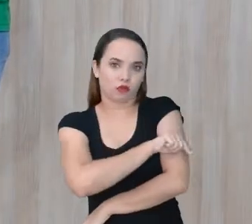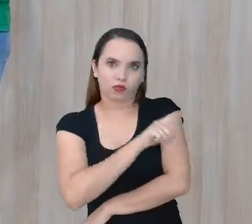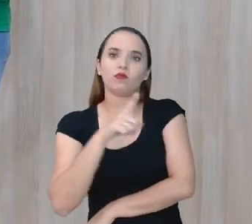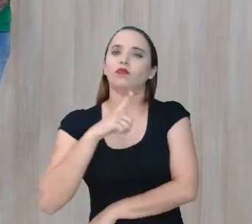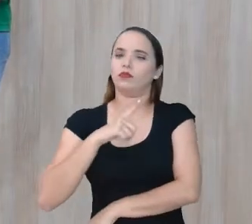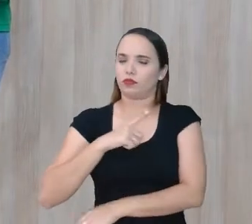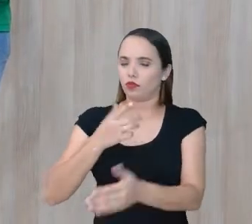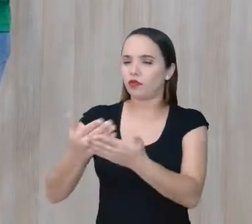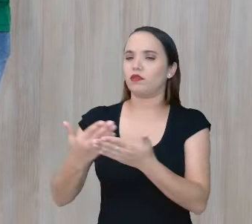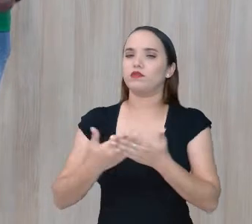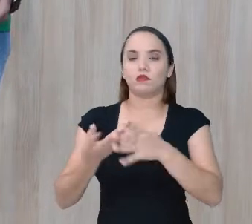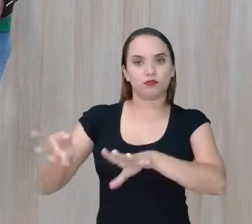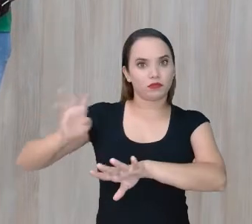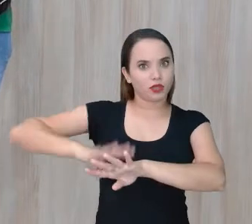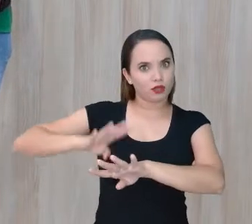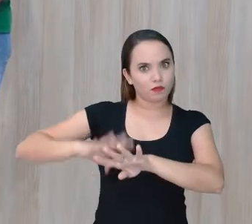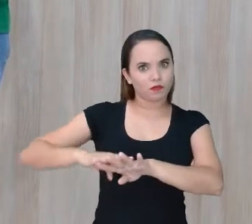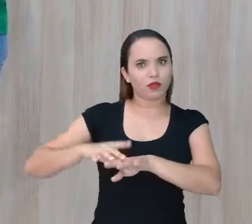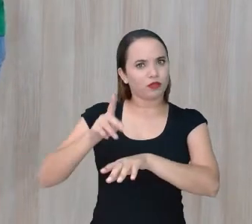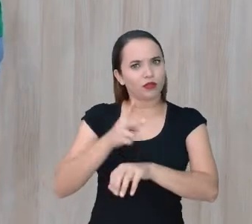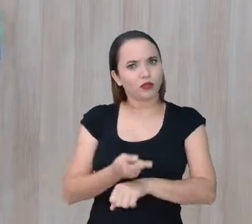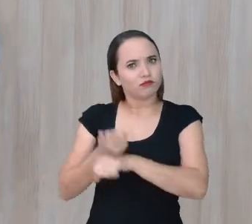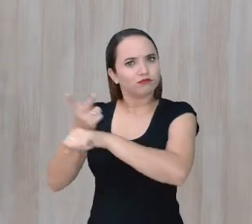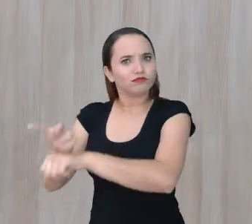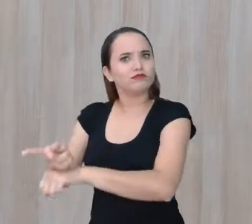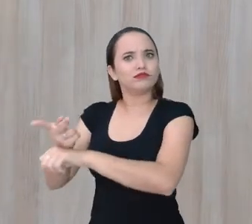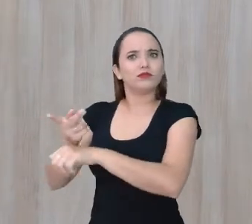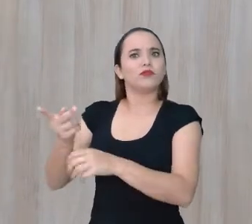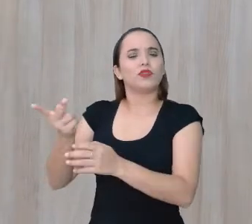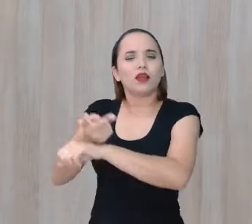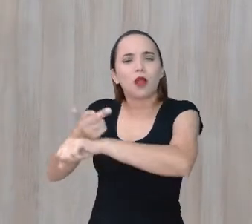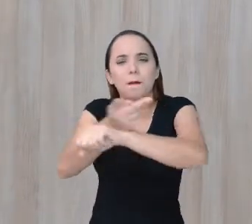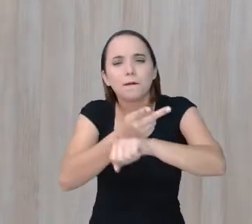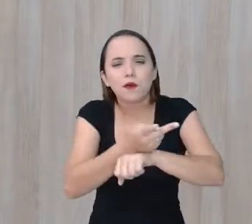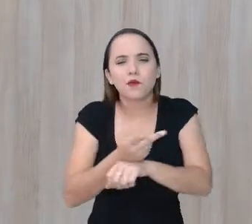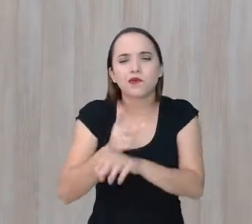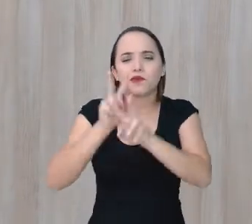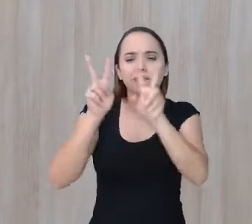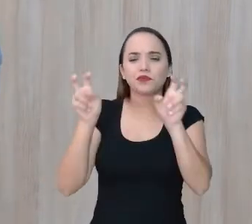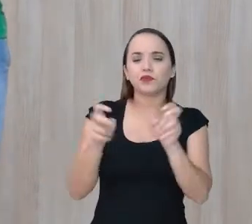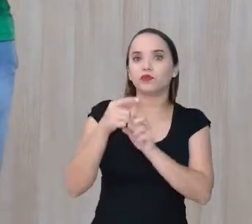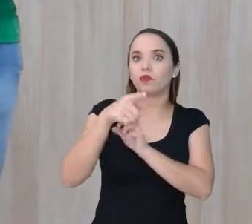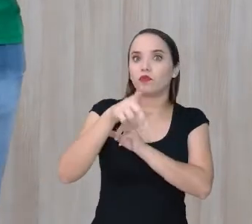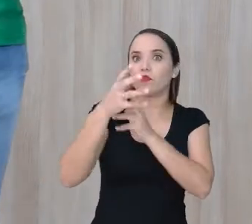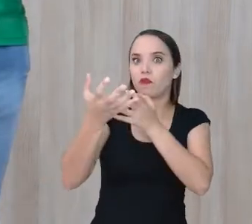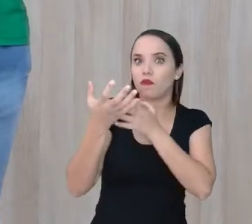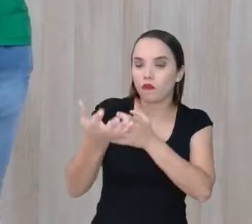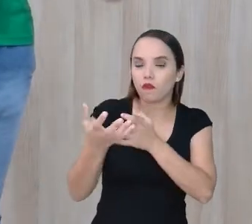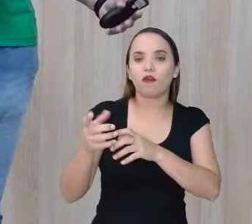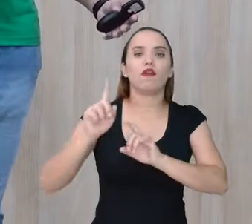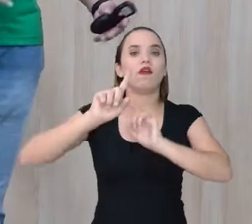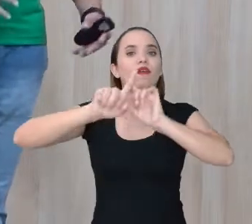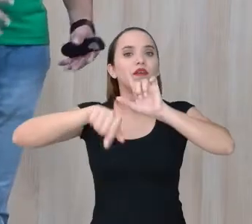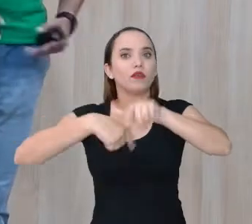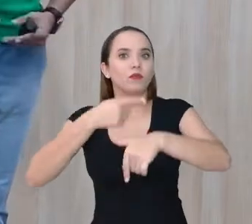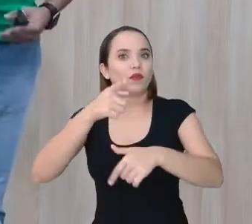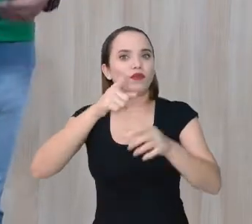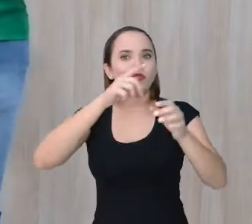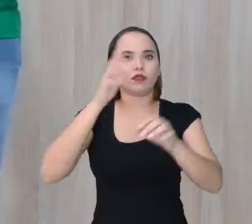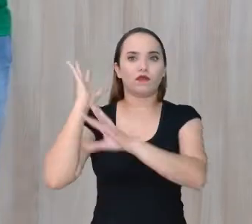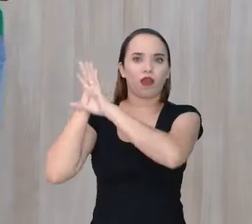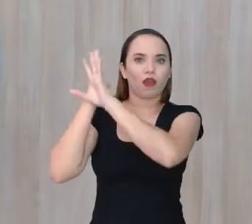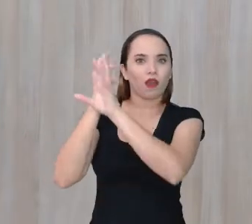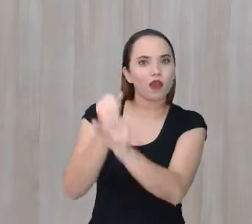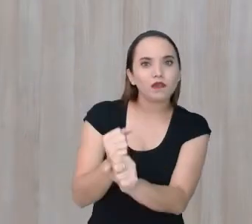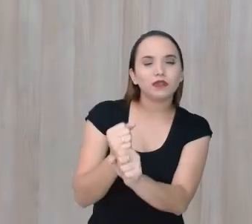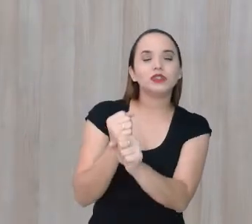aulas de matemática. Então procura lá a aula do assunto que você está precisando aí e você faz a revisão também. Então eu